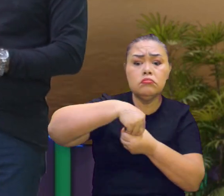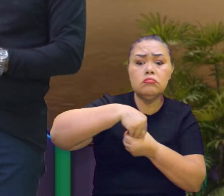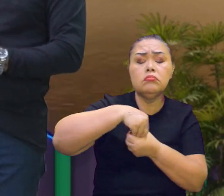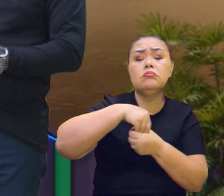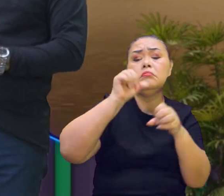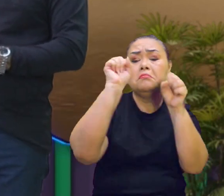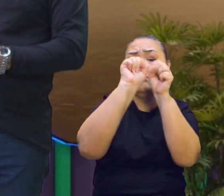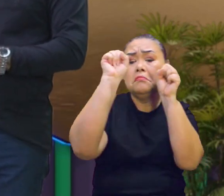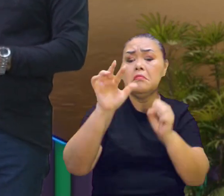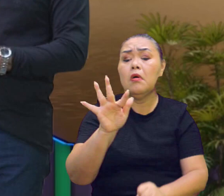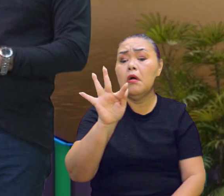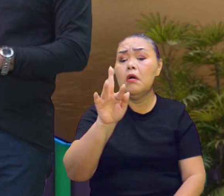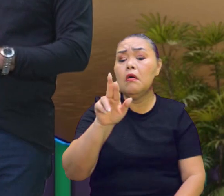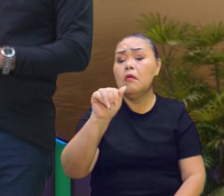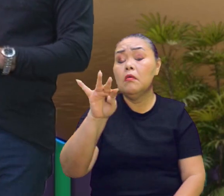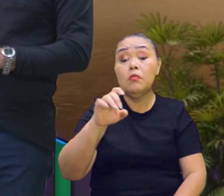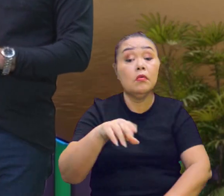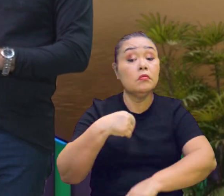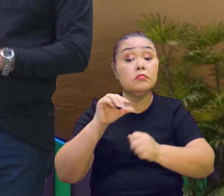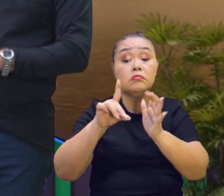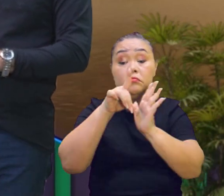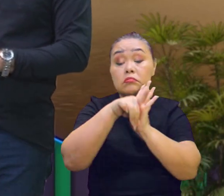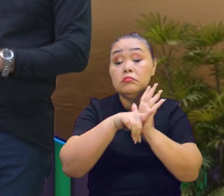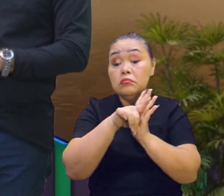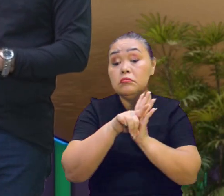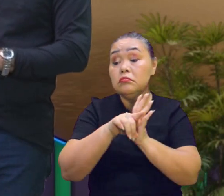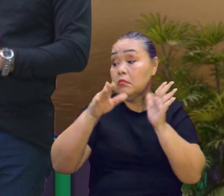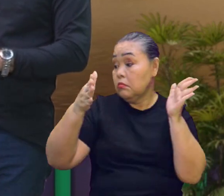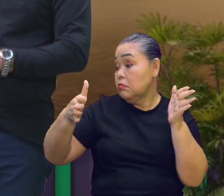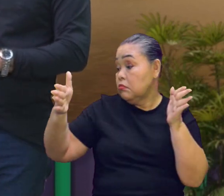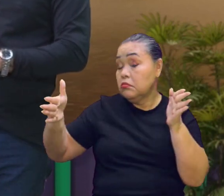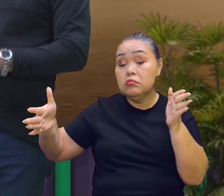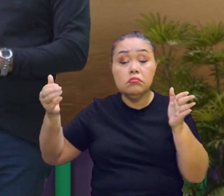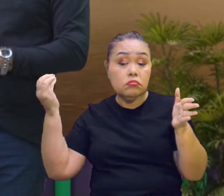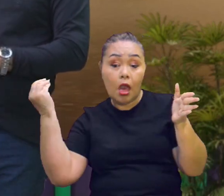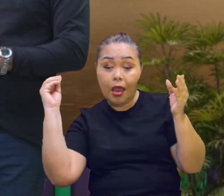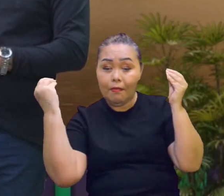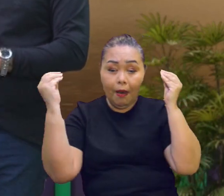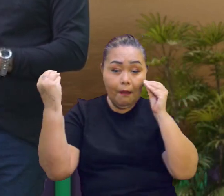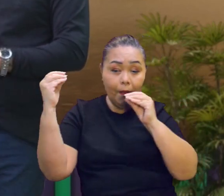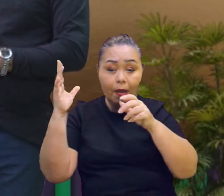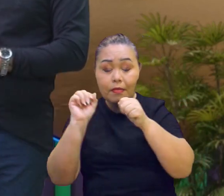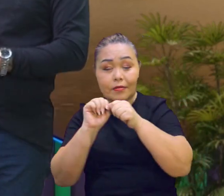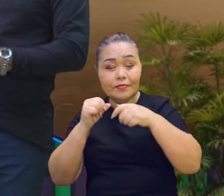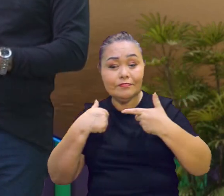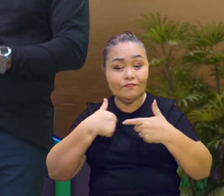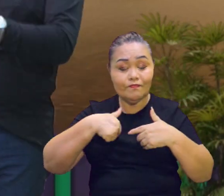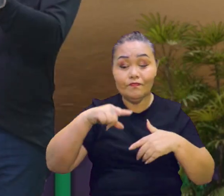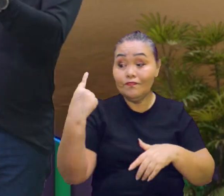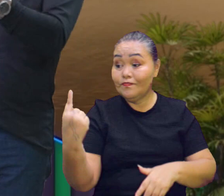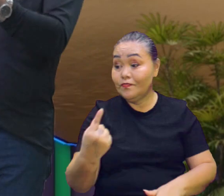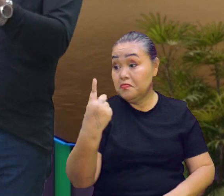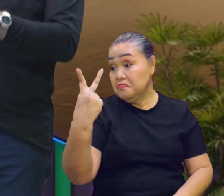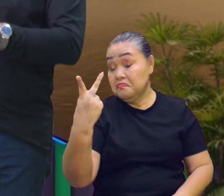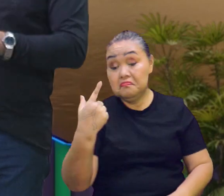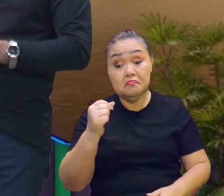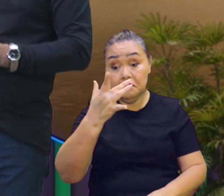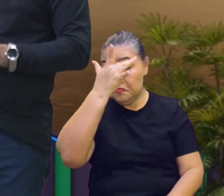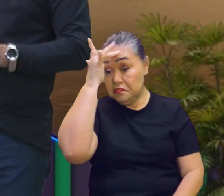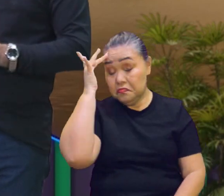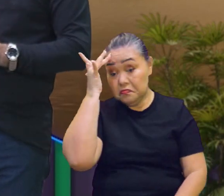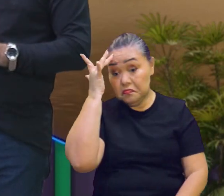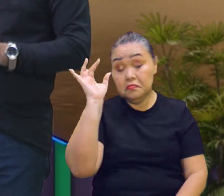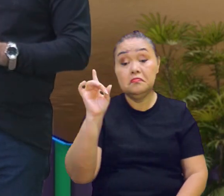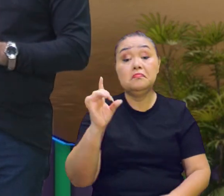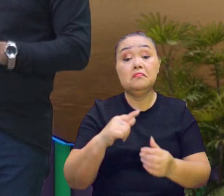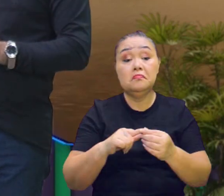do sistema de frete. Na ferrovia, não. Você tem vários vagões carregando vários produtos. Isso. E uma única pessoa, ou duas no máximo,